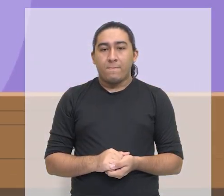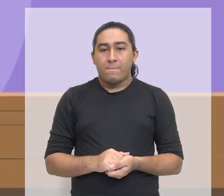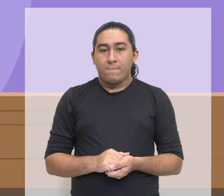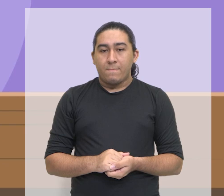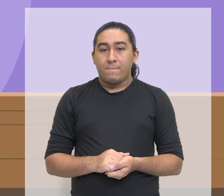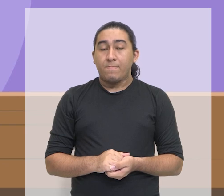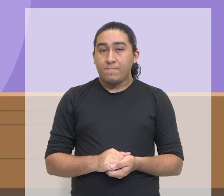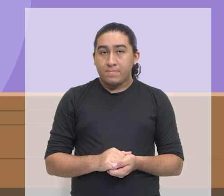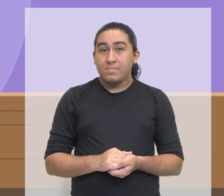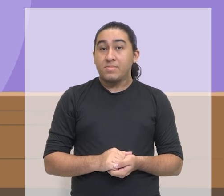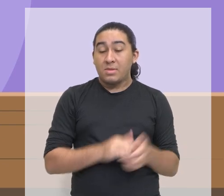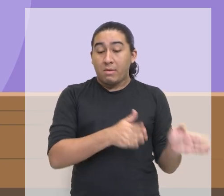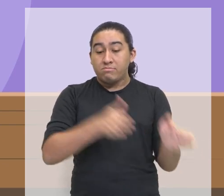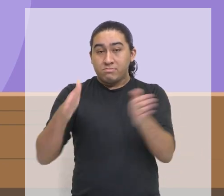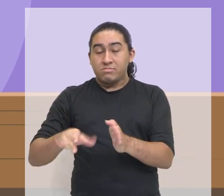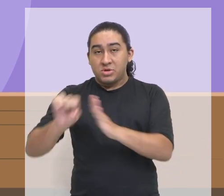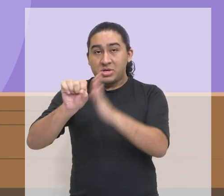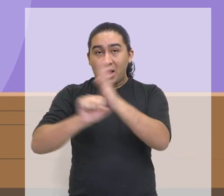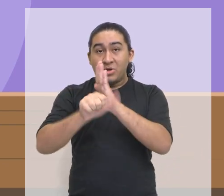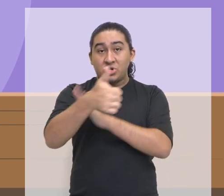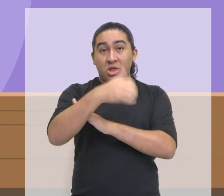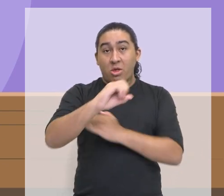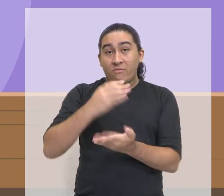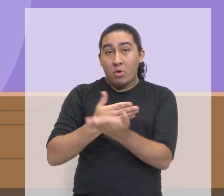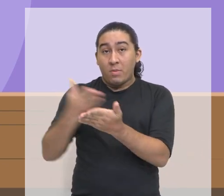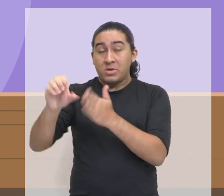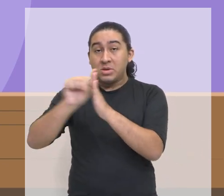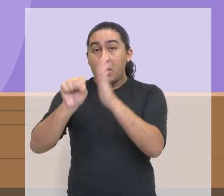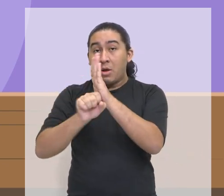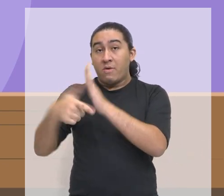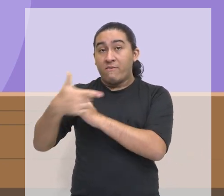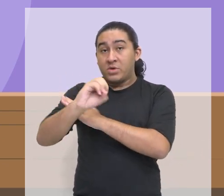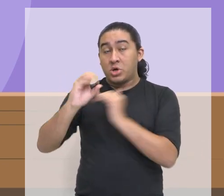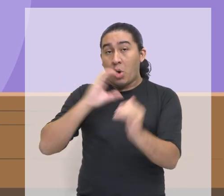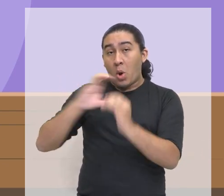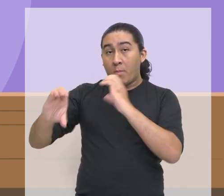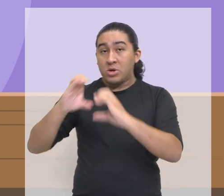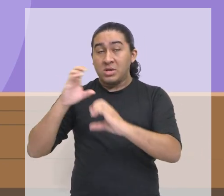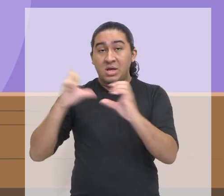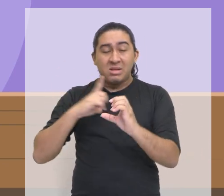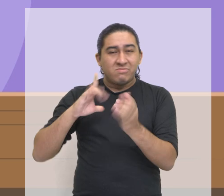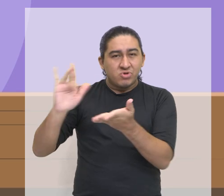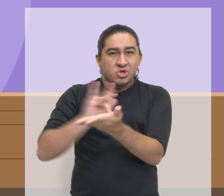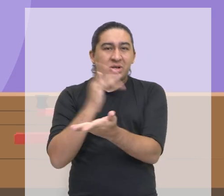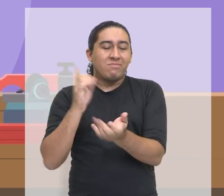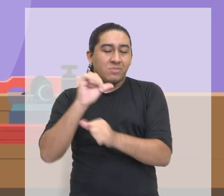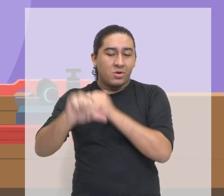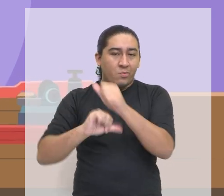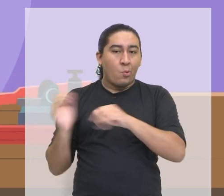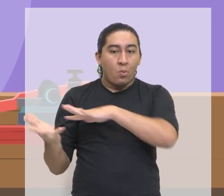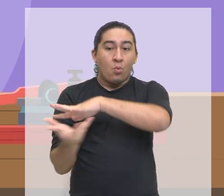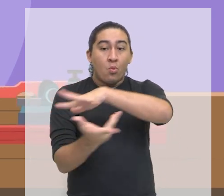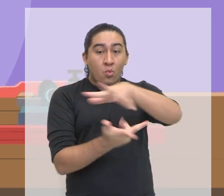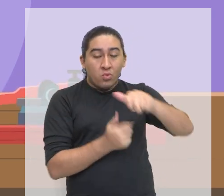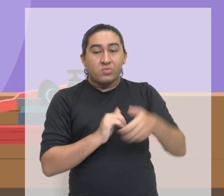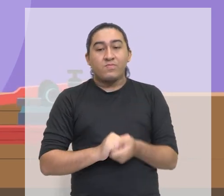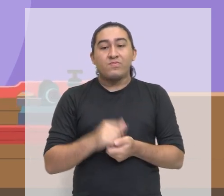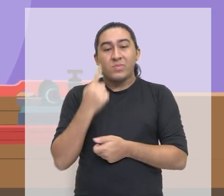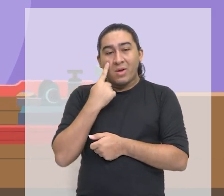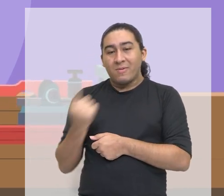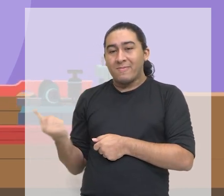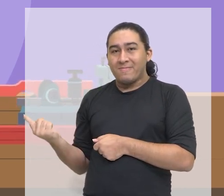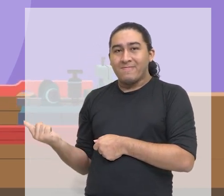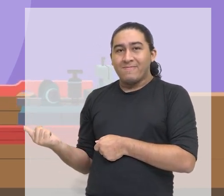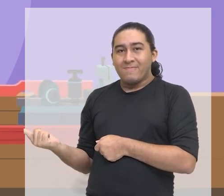No século XIX e início do século XX, a comunicação eletrônica transformou o mundo. O telégrafo, o rádio